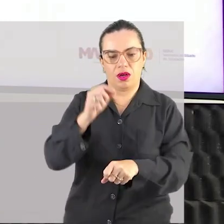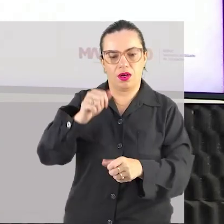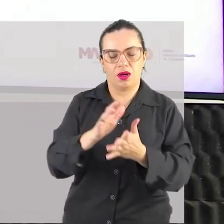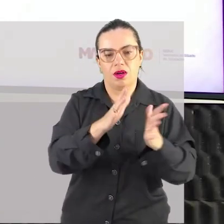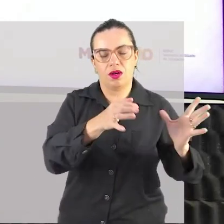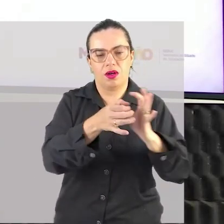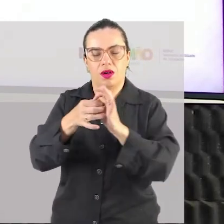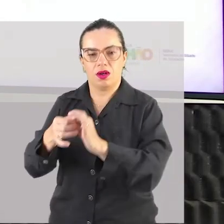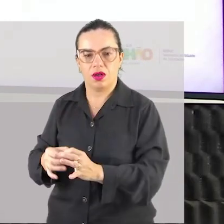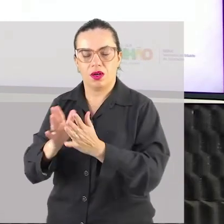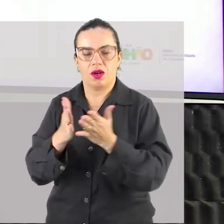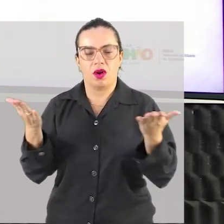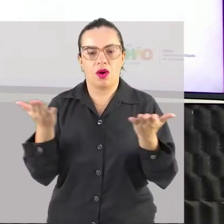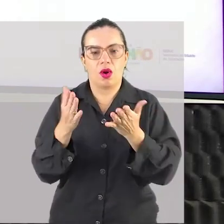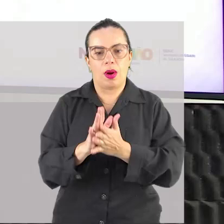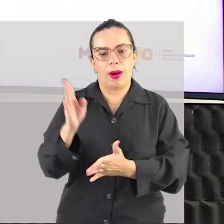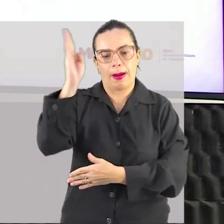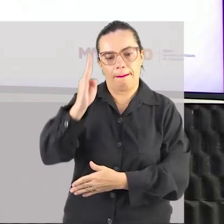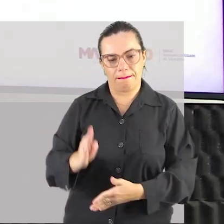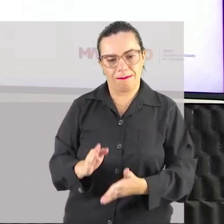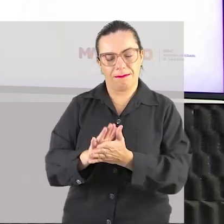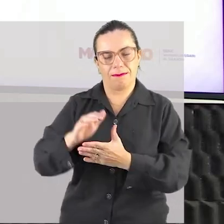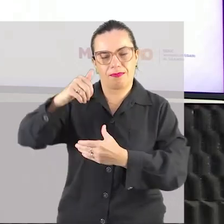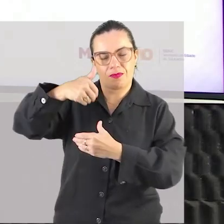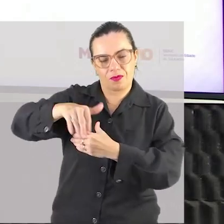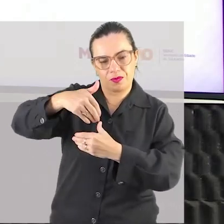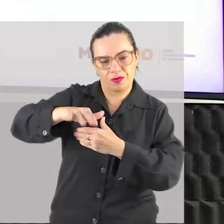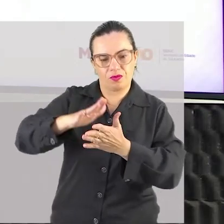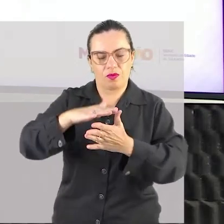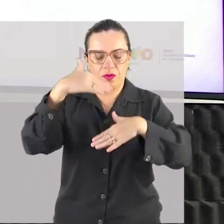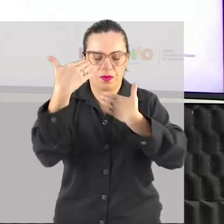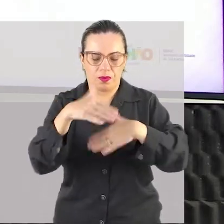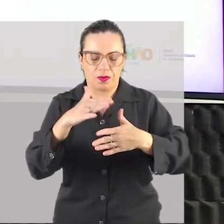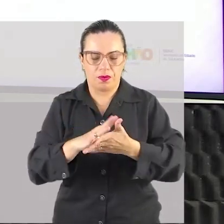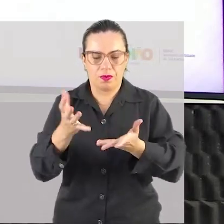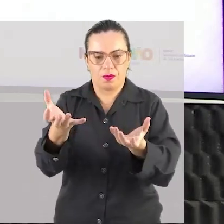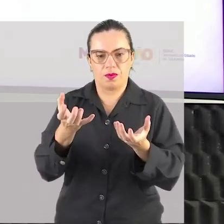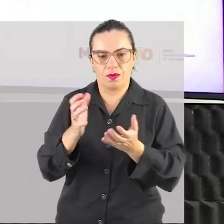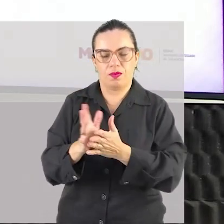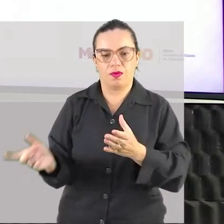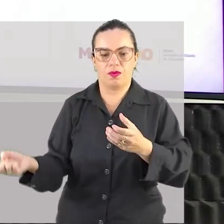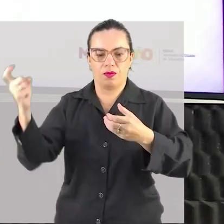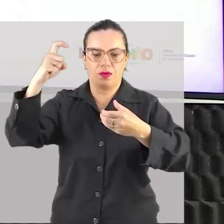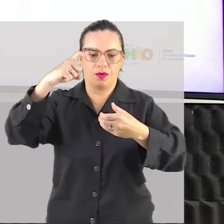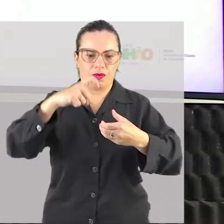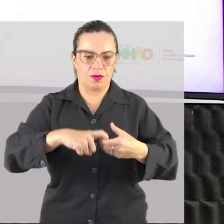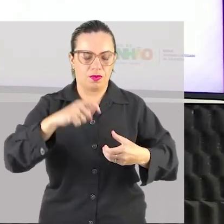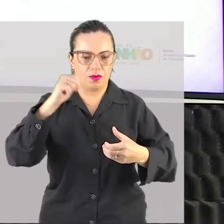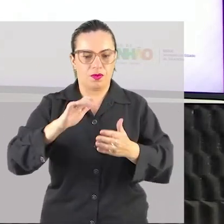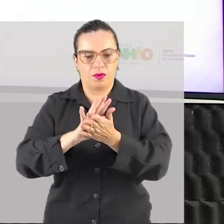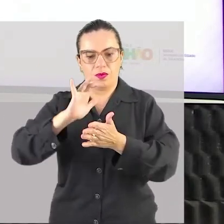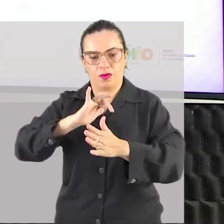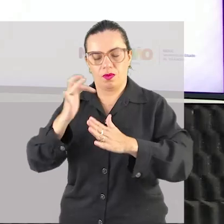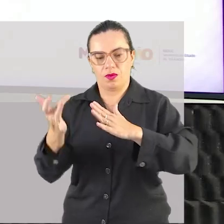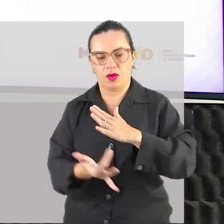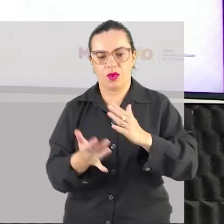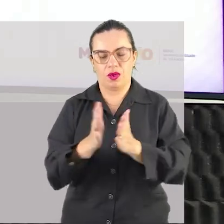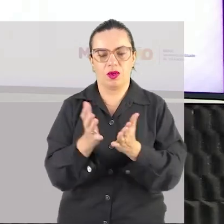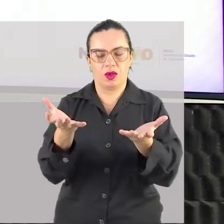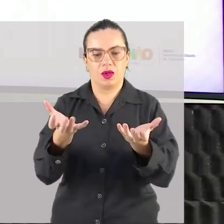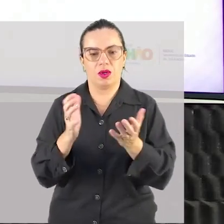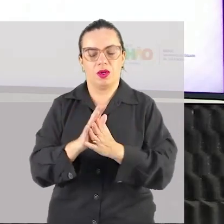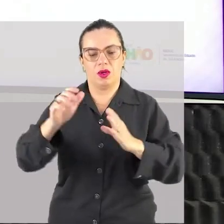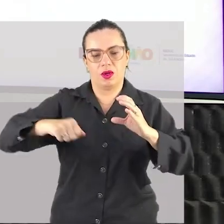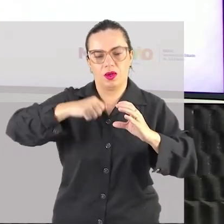atualidade brasileira Então já deixei uma dica hein quando sair a prova eu quero voltar lá na minha rede social e quero colocar